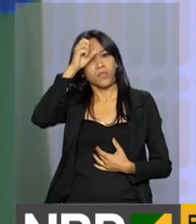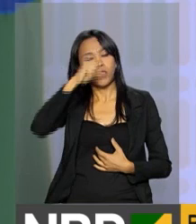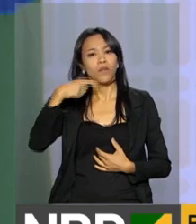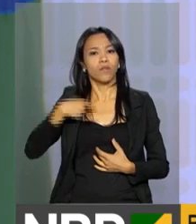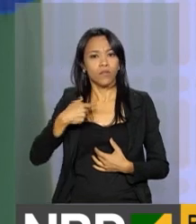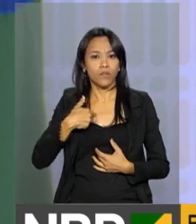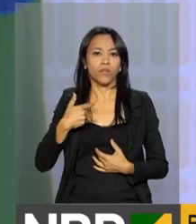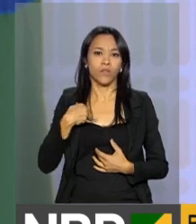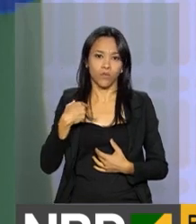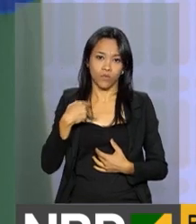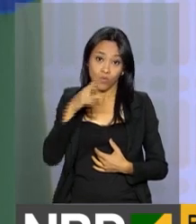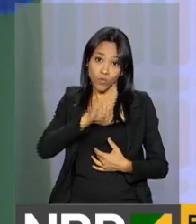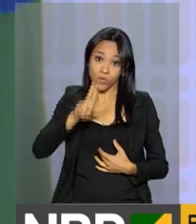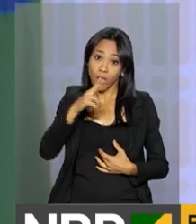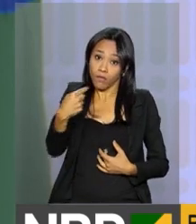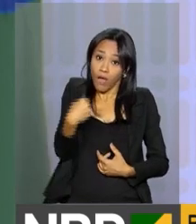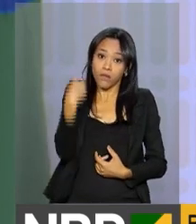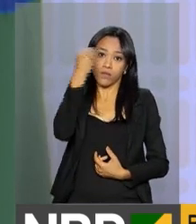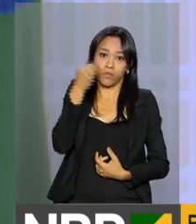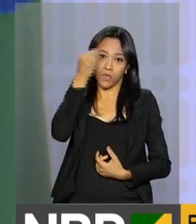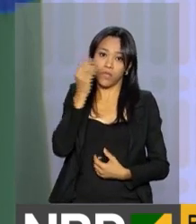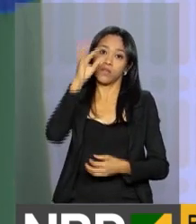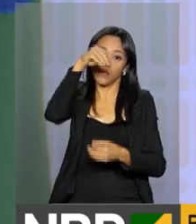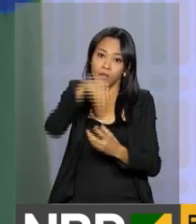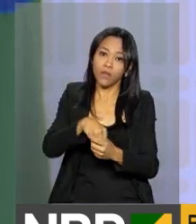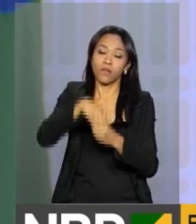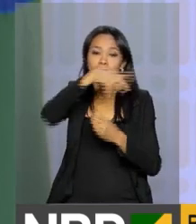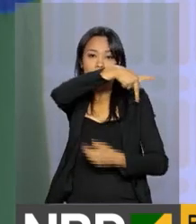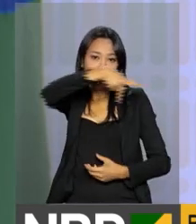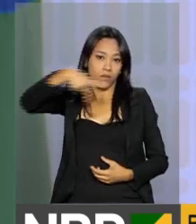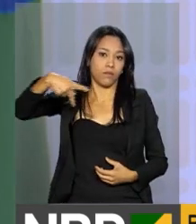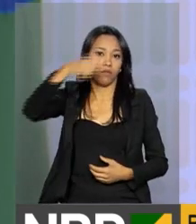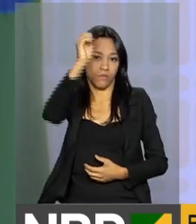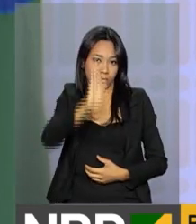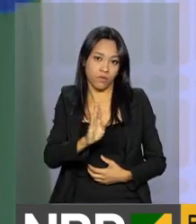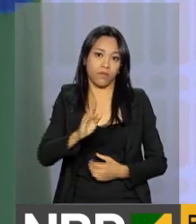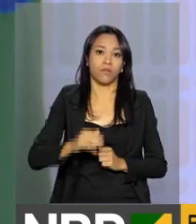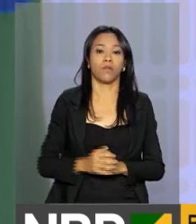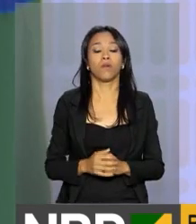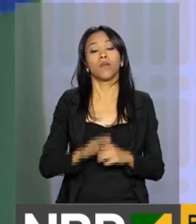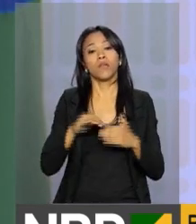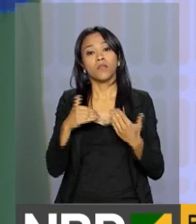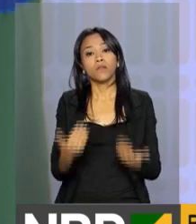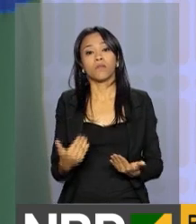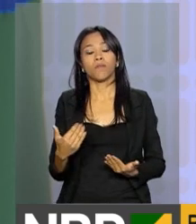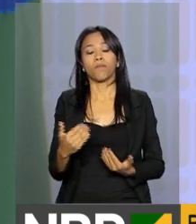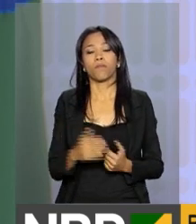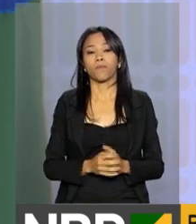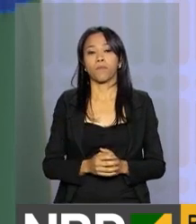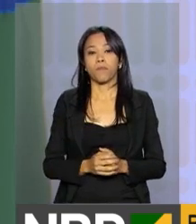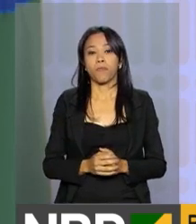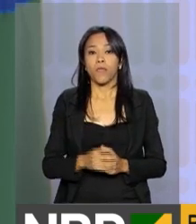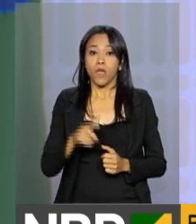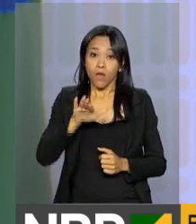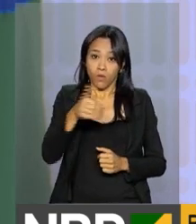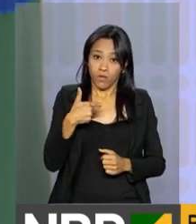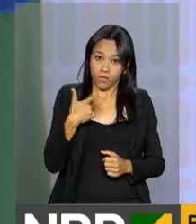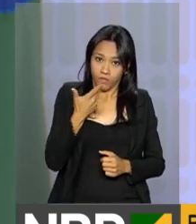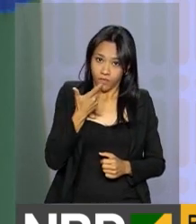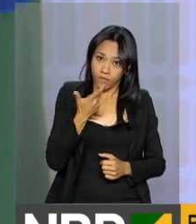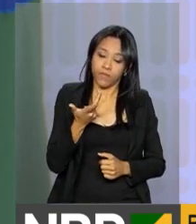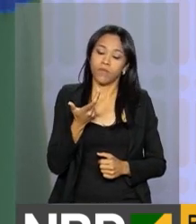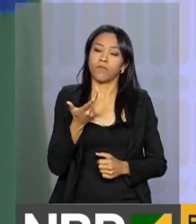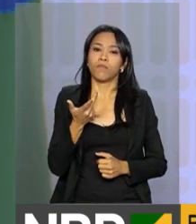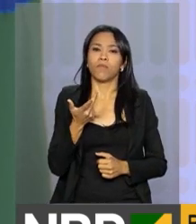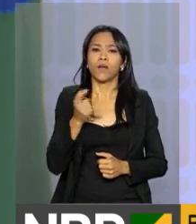da presidência. Nossa profissão de fé no diálogo tem trazido os resultados